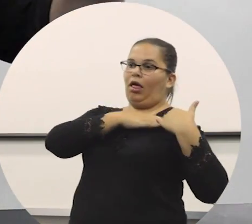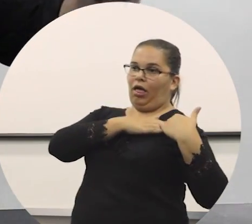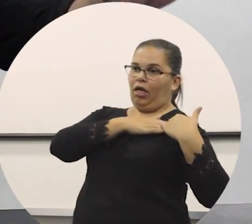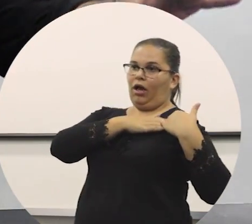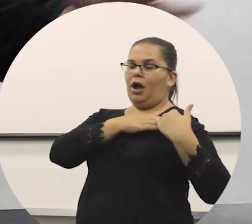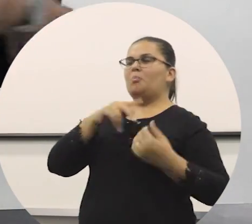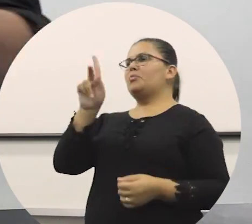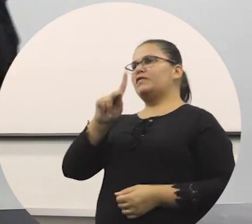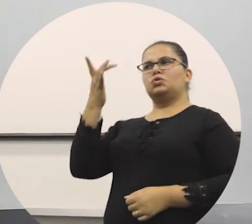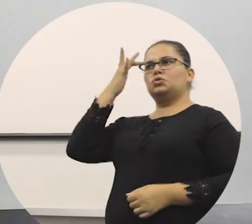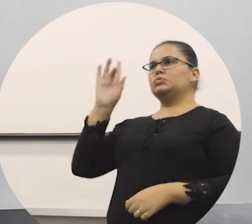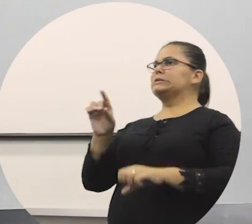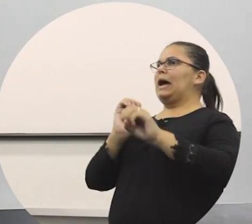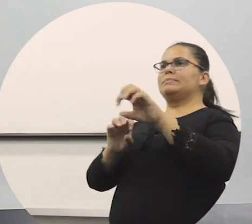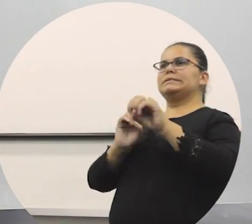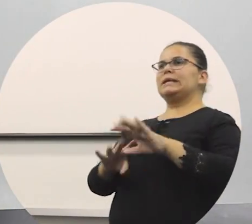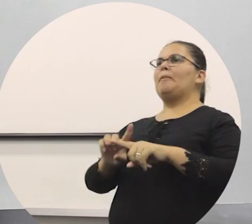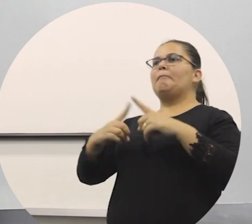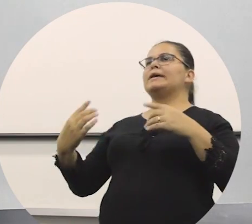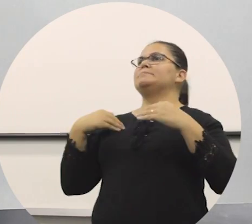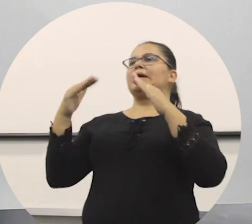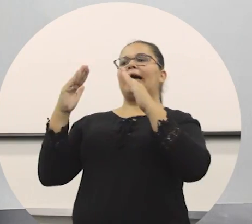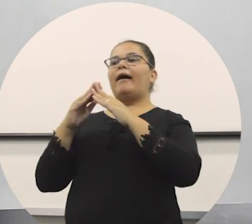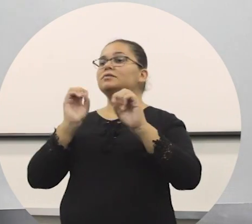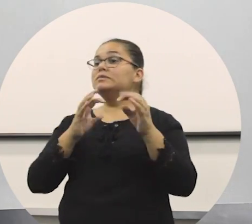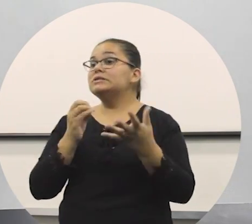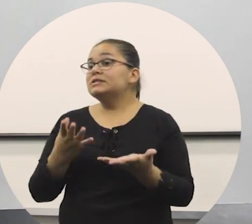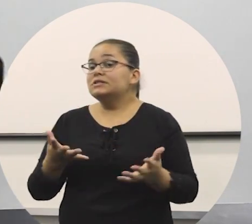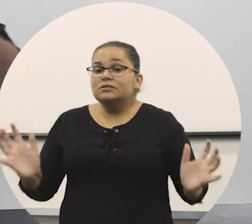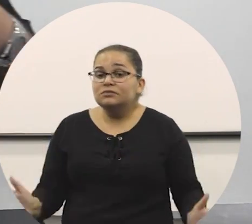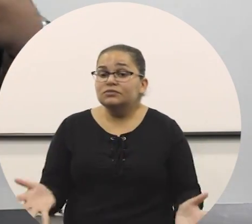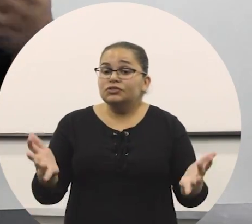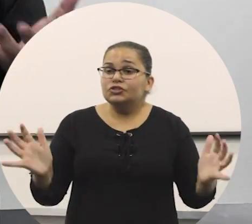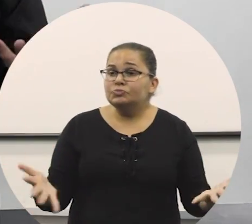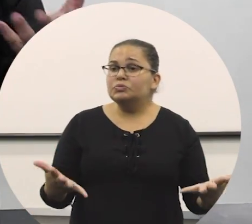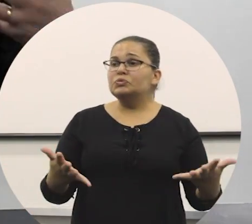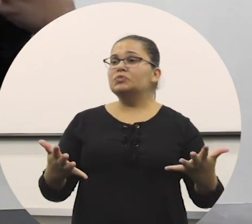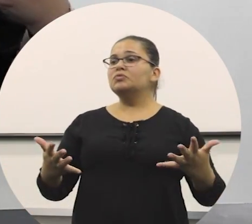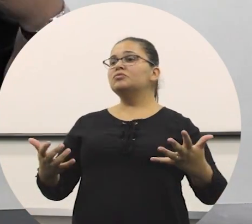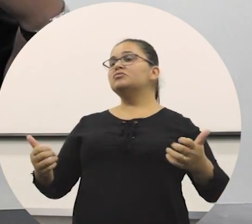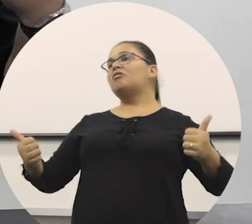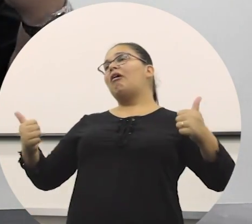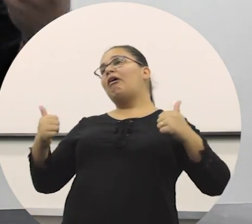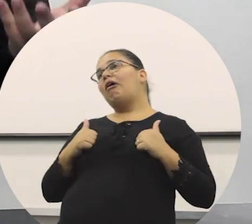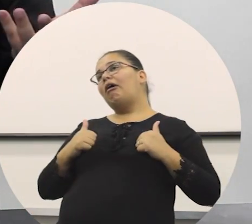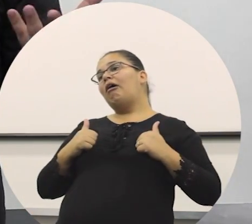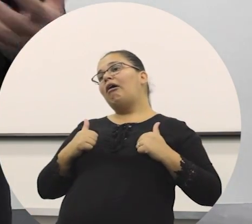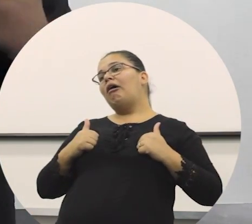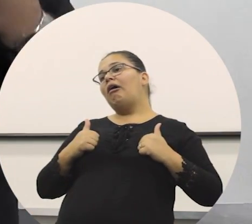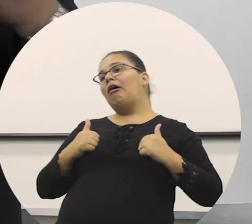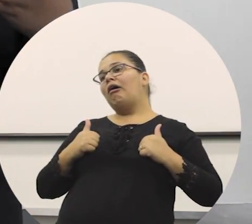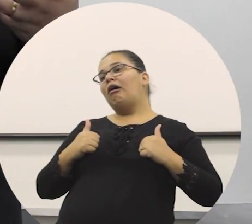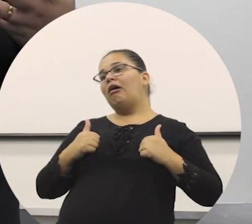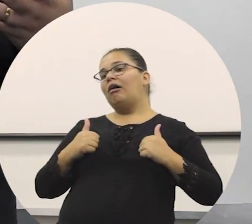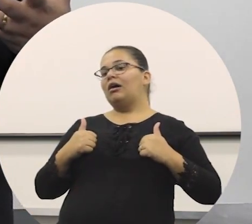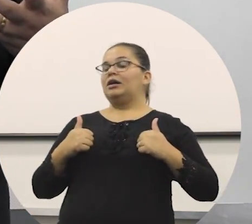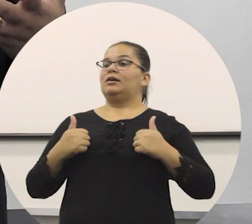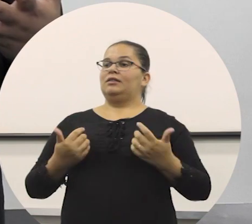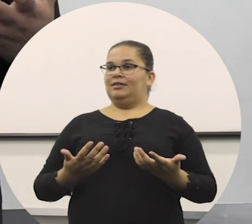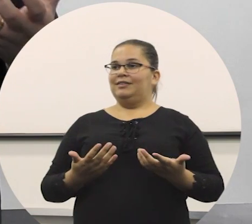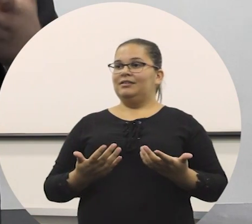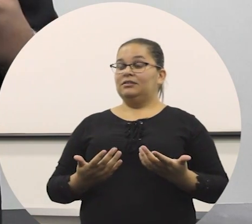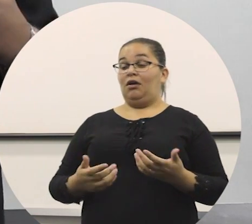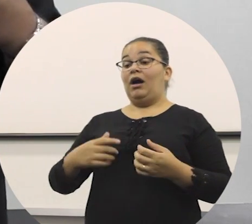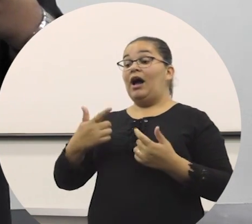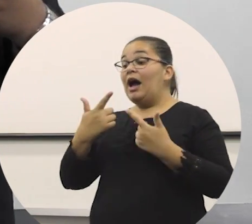sabem ensinar, mas em casa também eu não faço mais nada. É aquela coisa de delegar isso apenas para a escola. E é língua